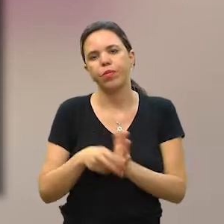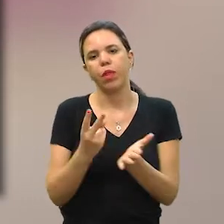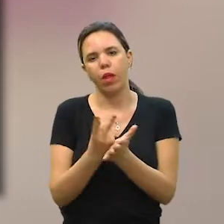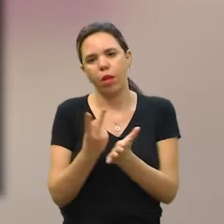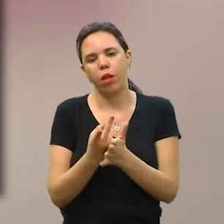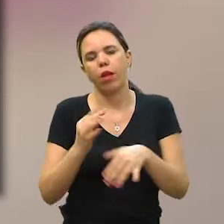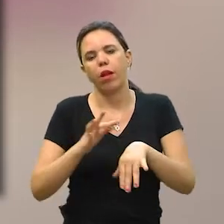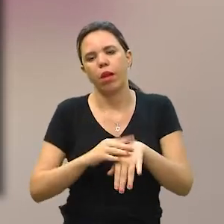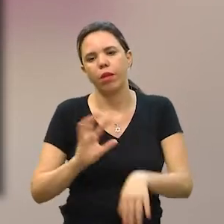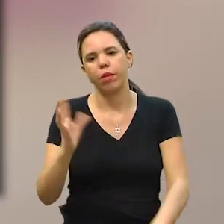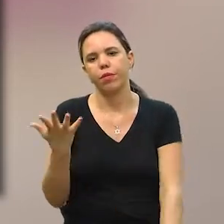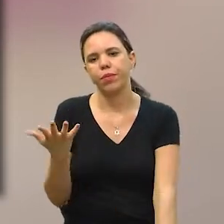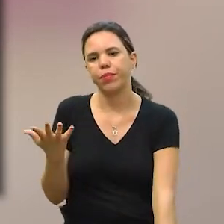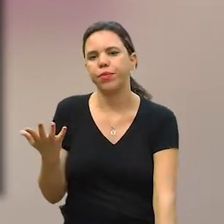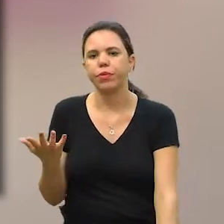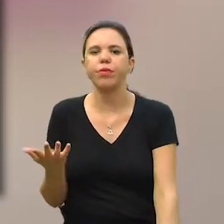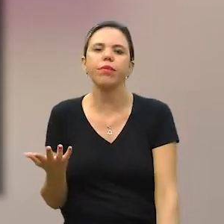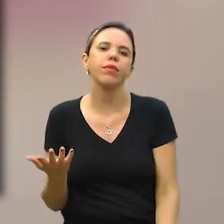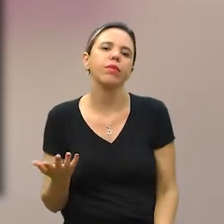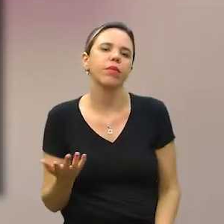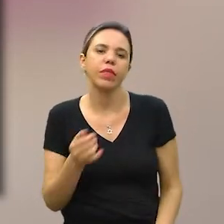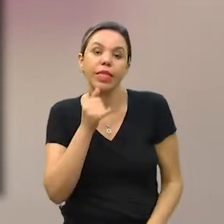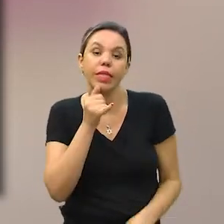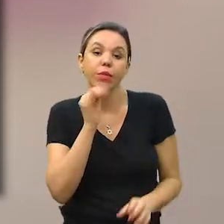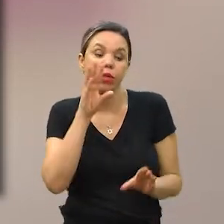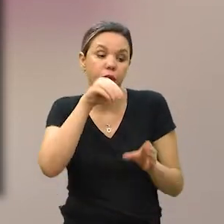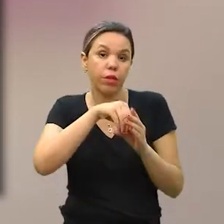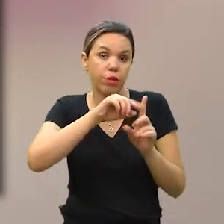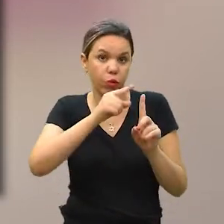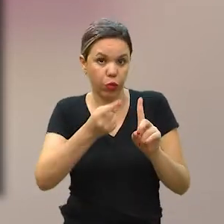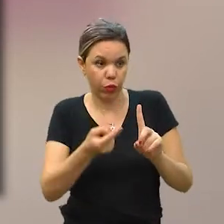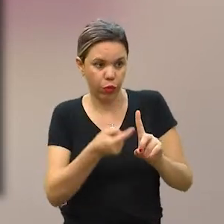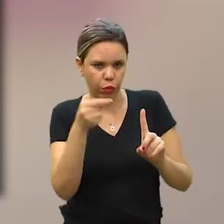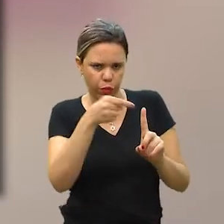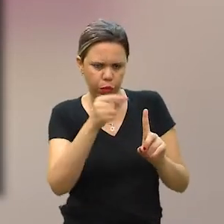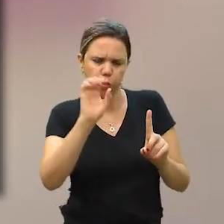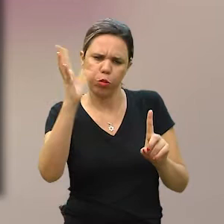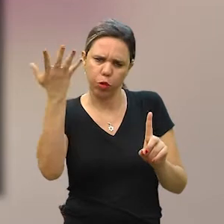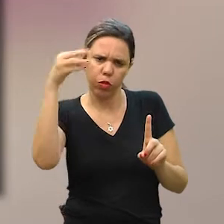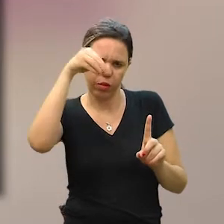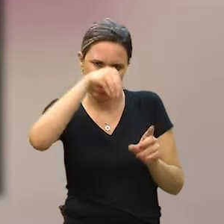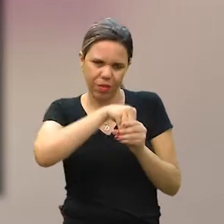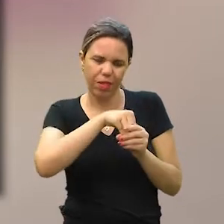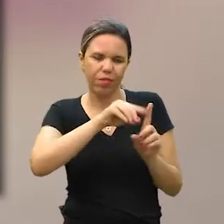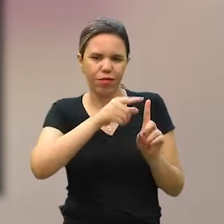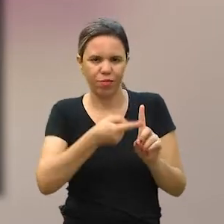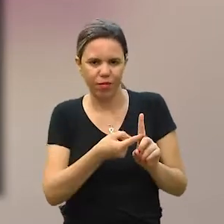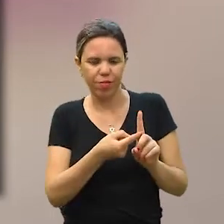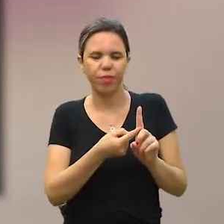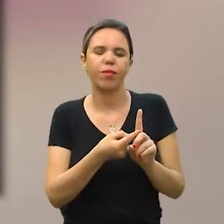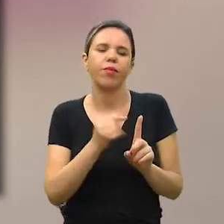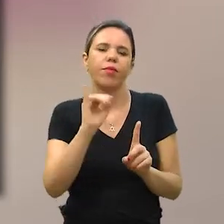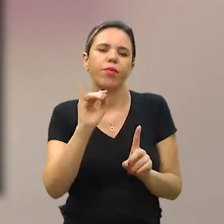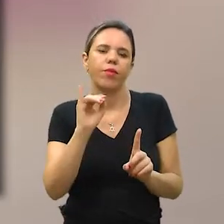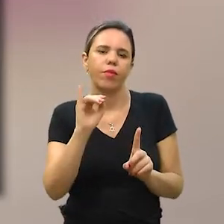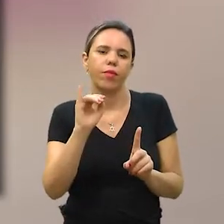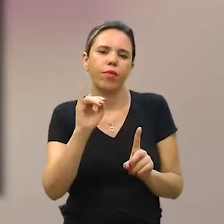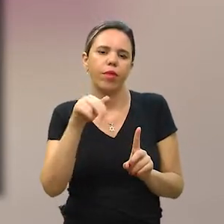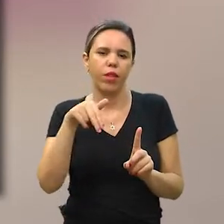mesma trombose pode acontecer em parte da placenta, não é? Então, que a gente chama também de